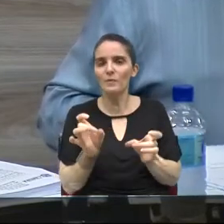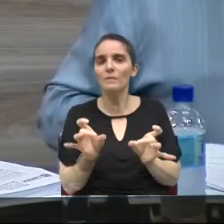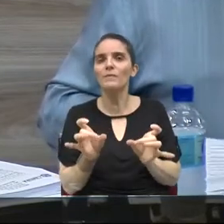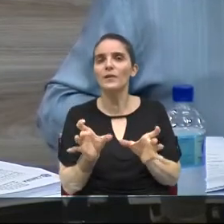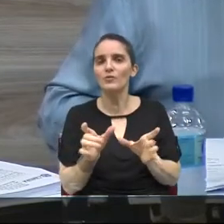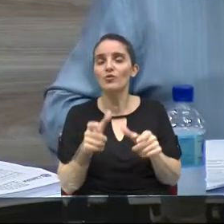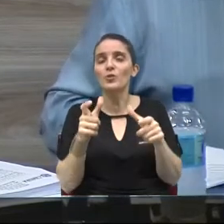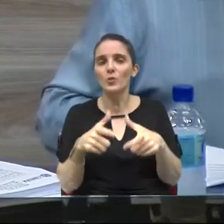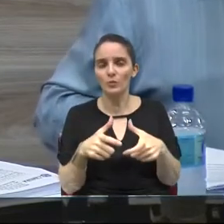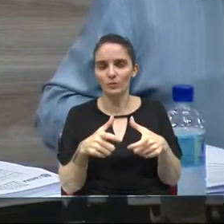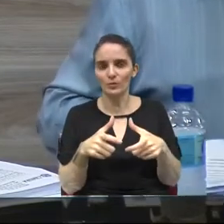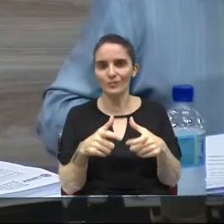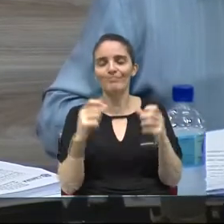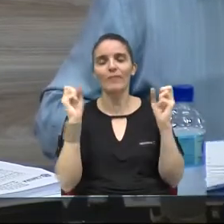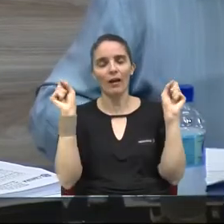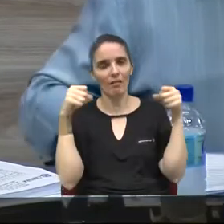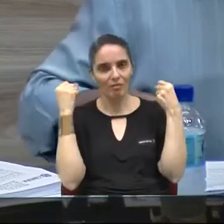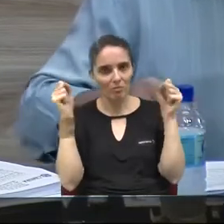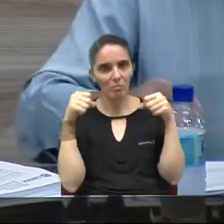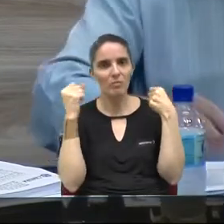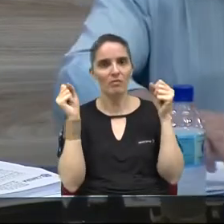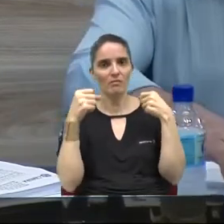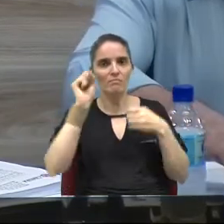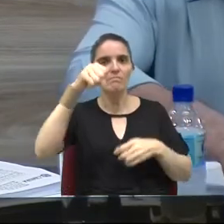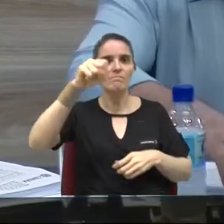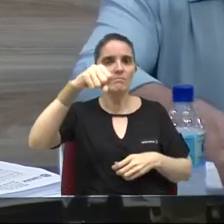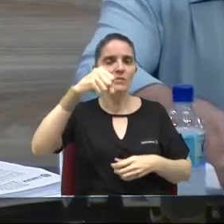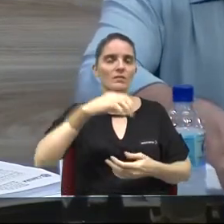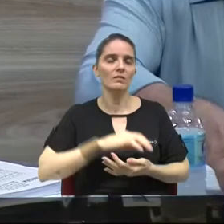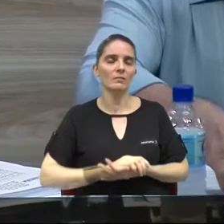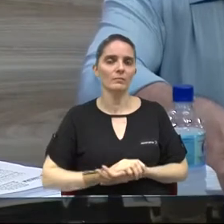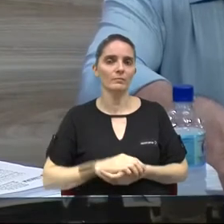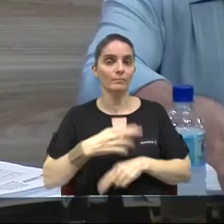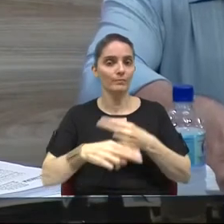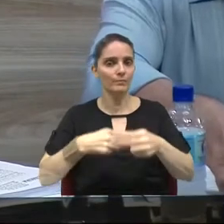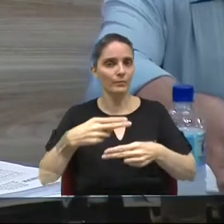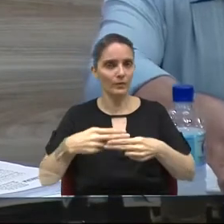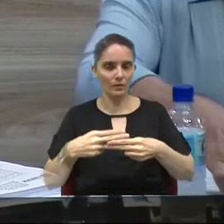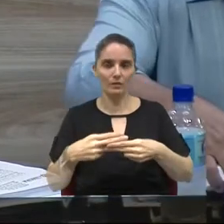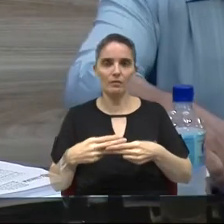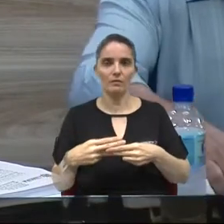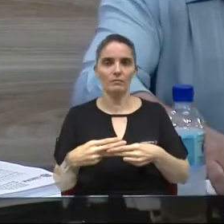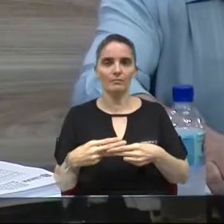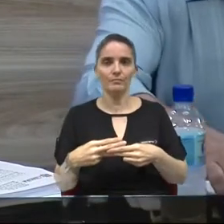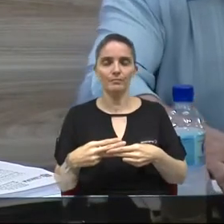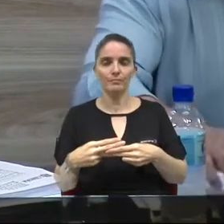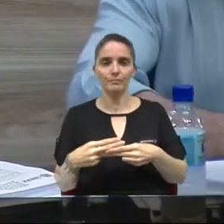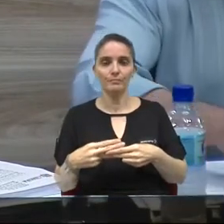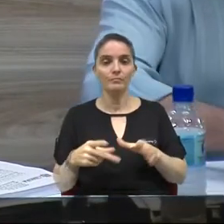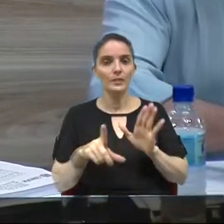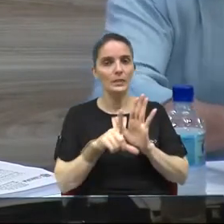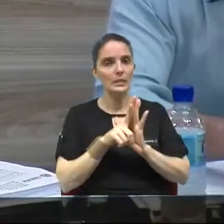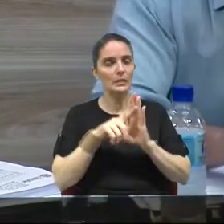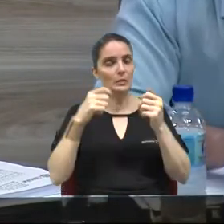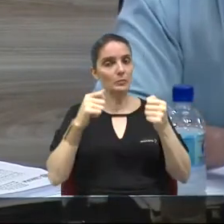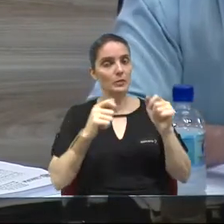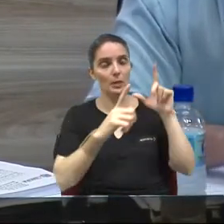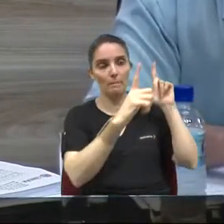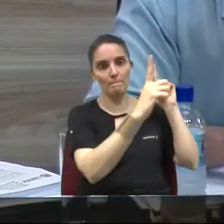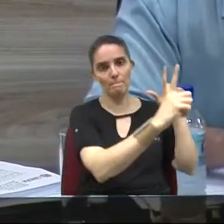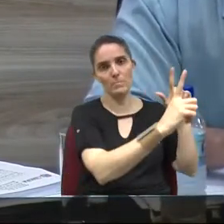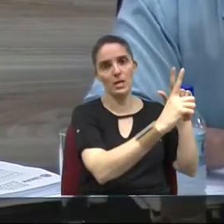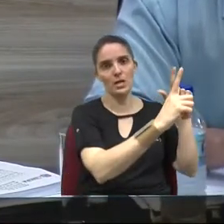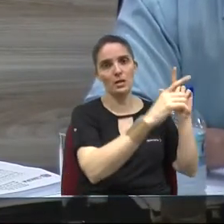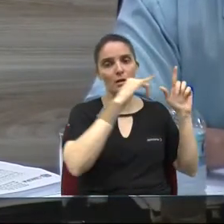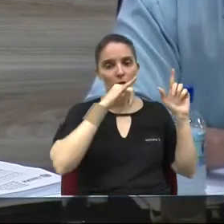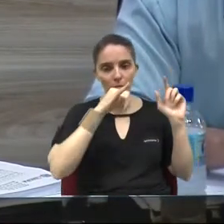em especial nas academias. Por isso a questão, né, da lei de colocar a placa